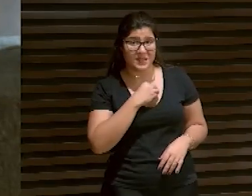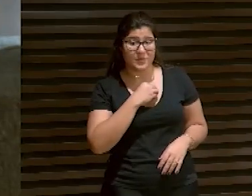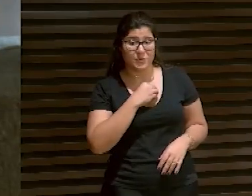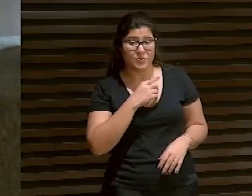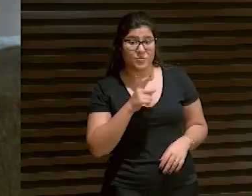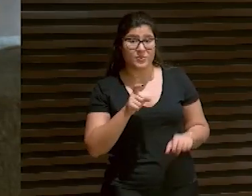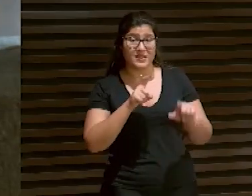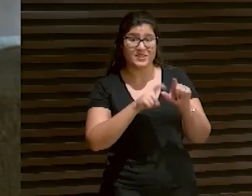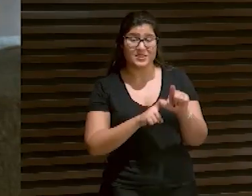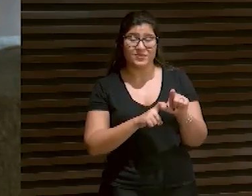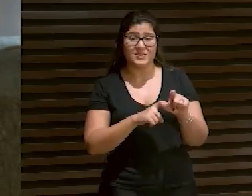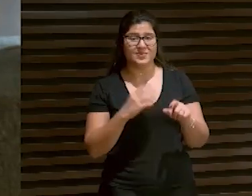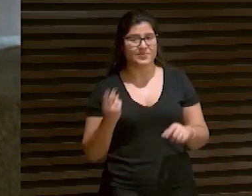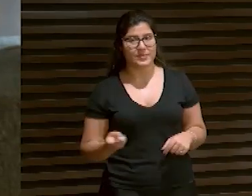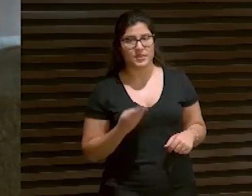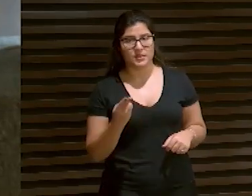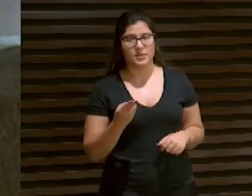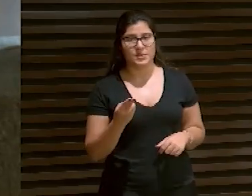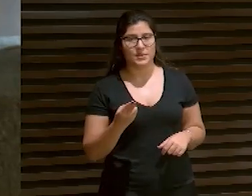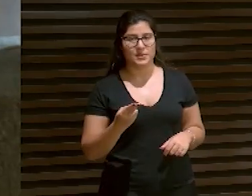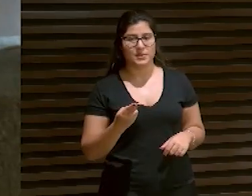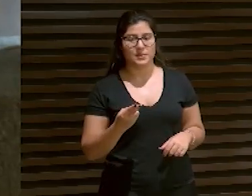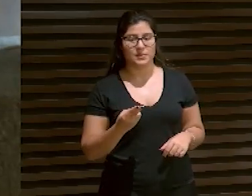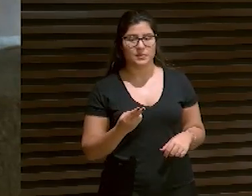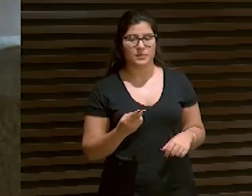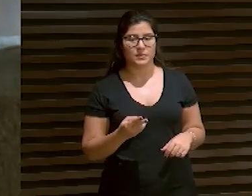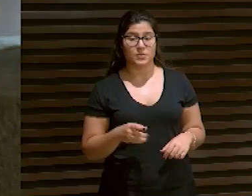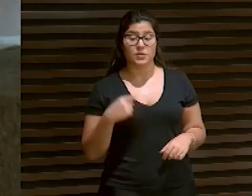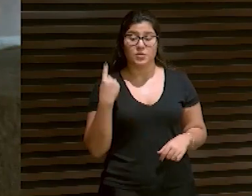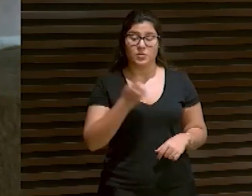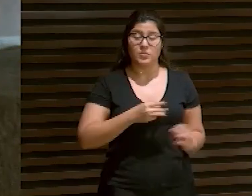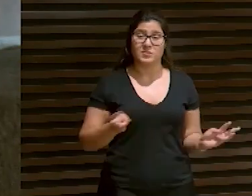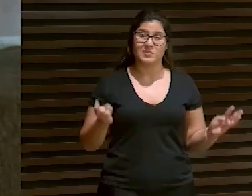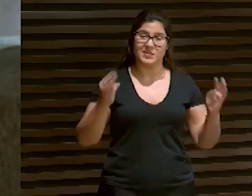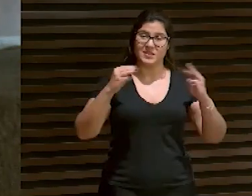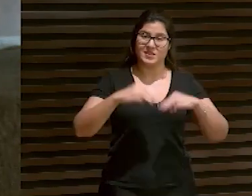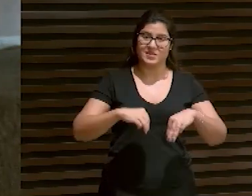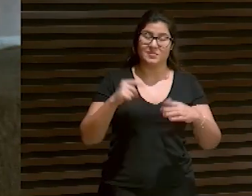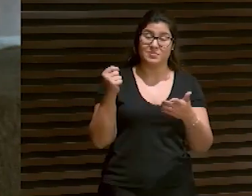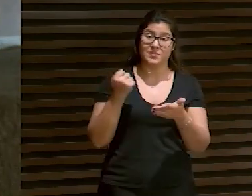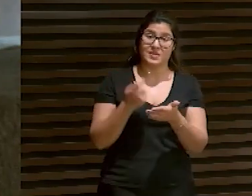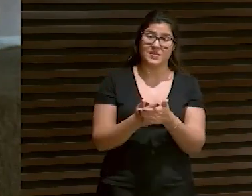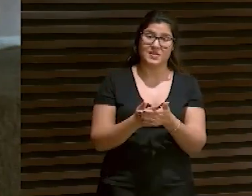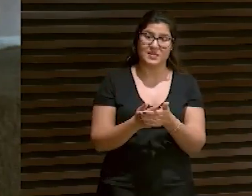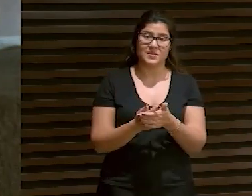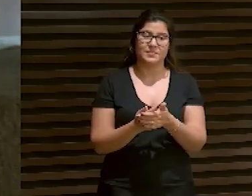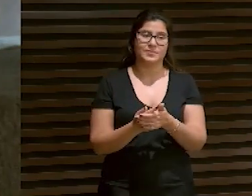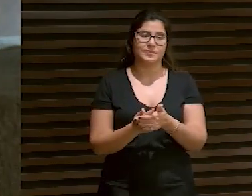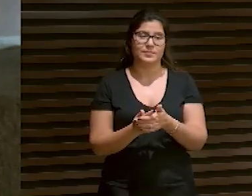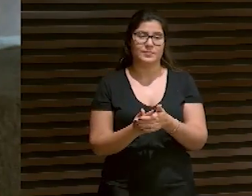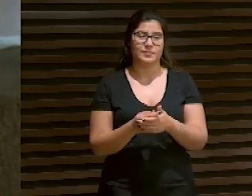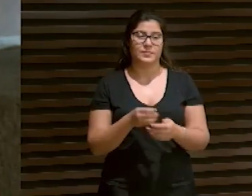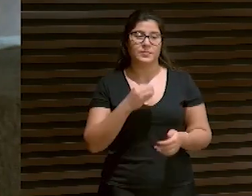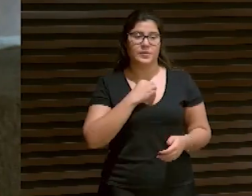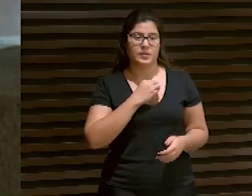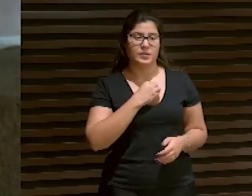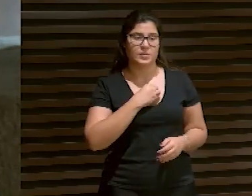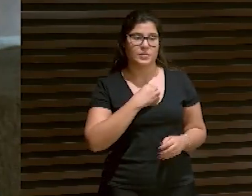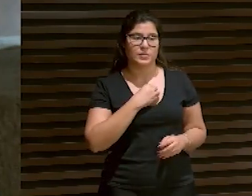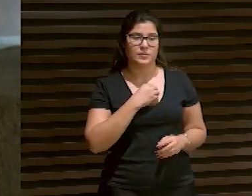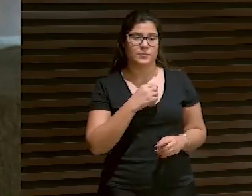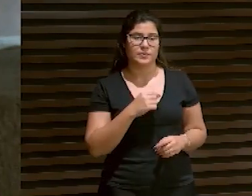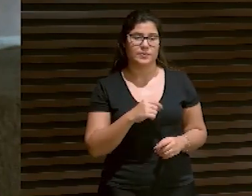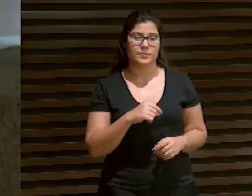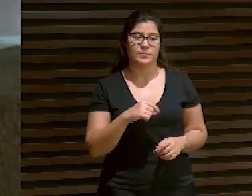quer dizer que todo homem nascido de mulher merece justamente pagar o preço por quem ele é, que é pecador, assim como